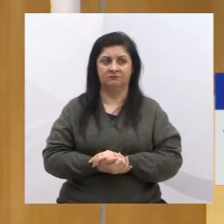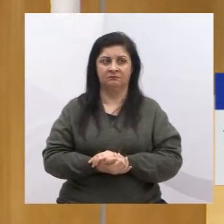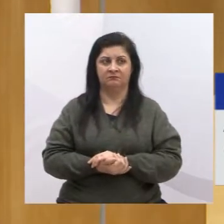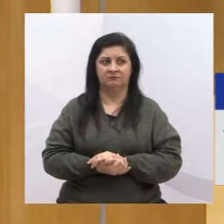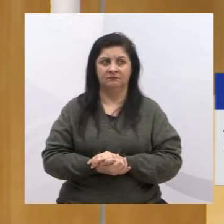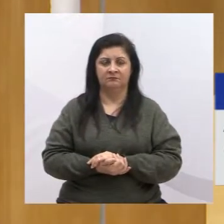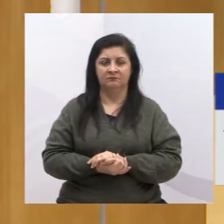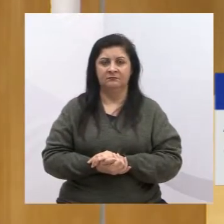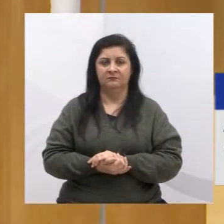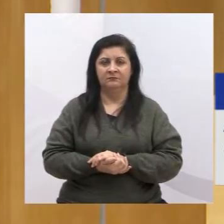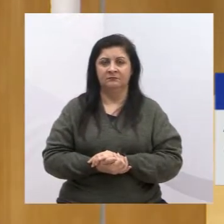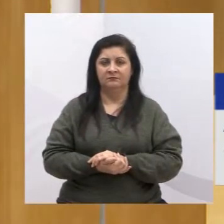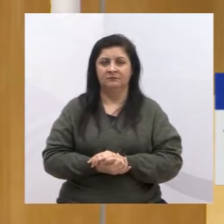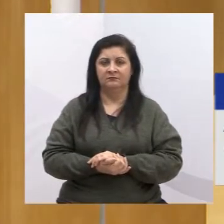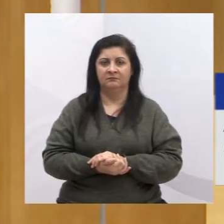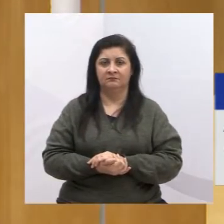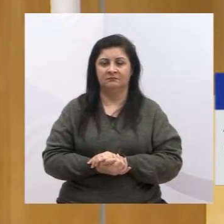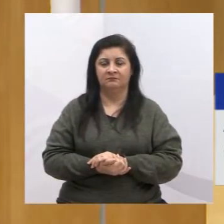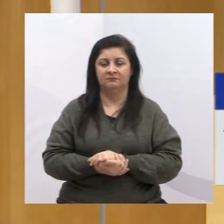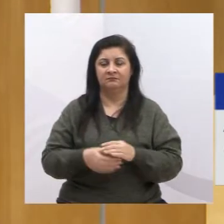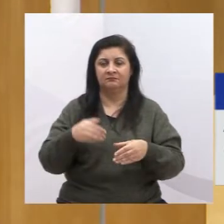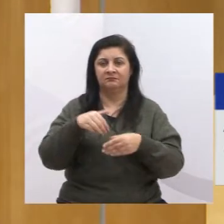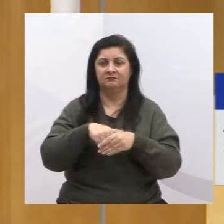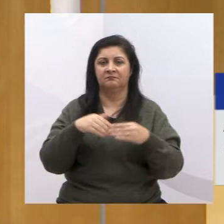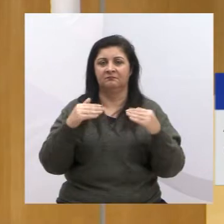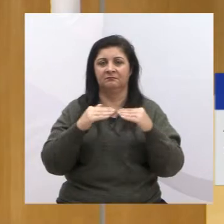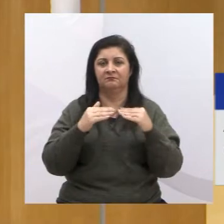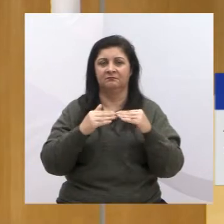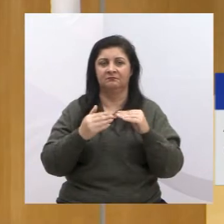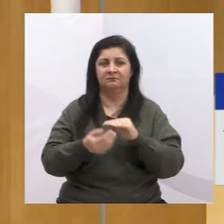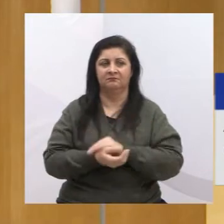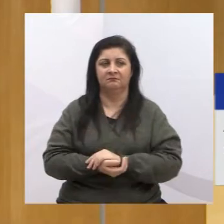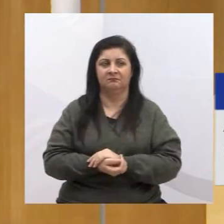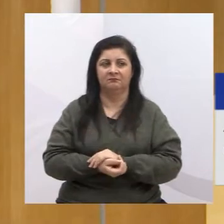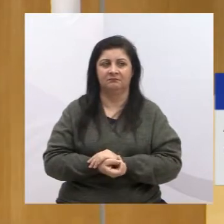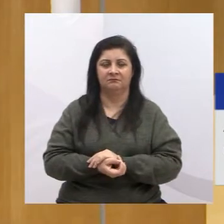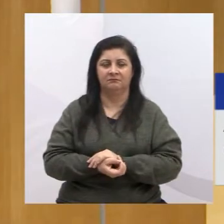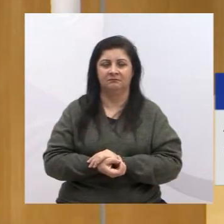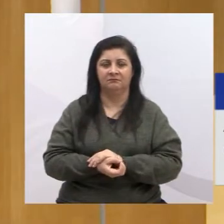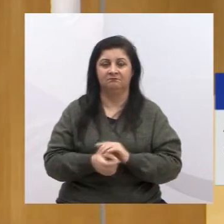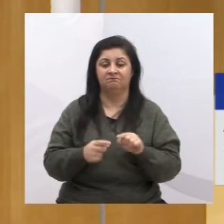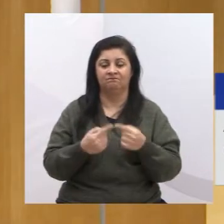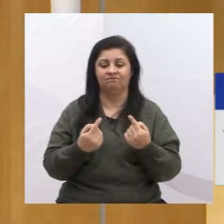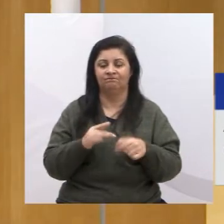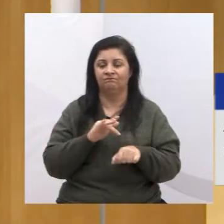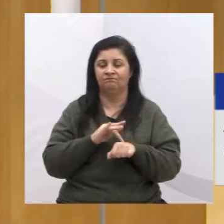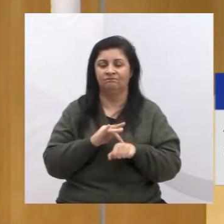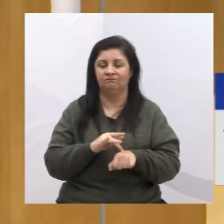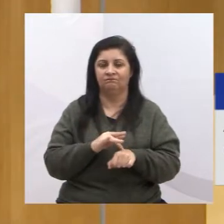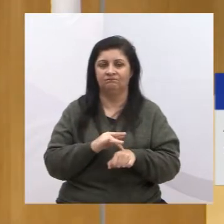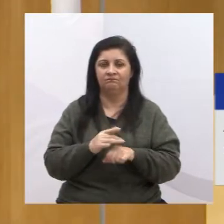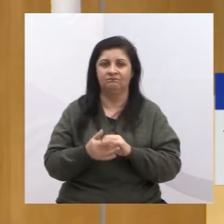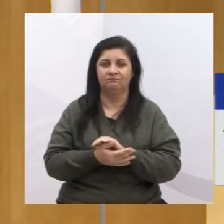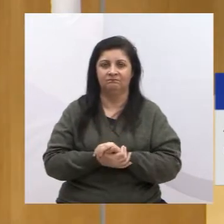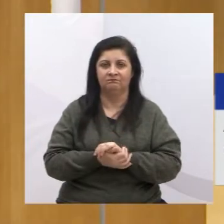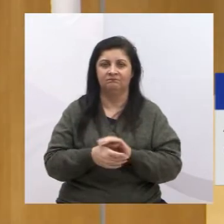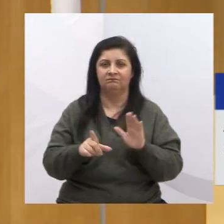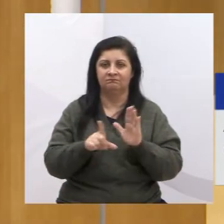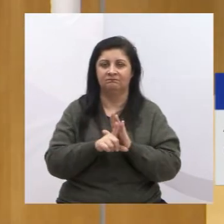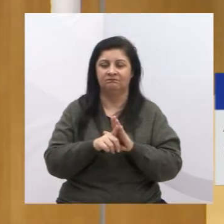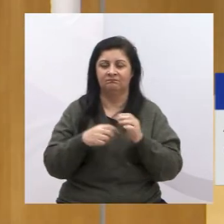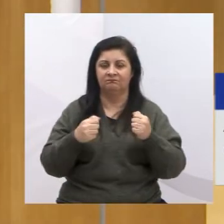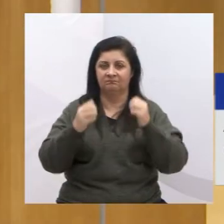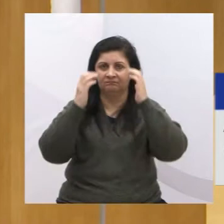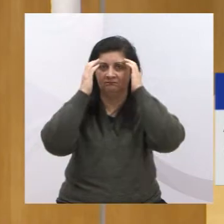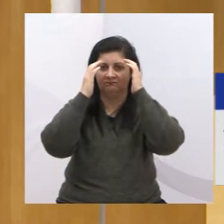Então fica aí o meu voto favorável, Rodrigo Salomão. Mas assim com a indignação de que as leis têm que ser cumpridas